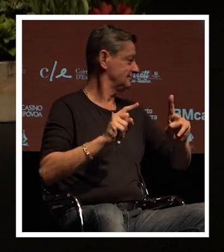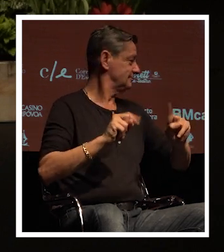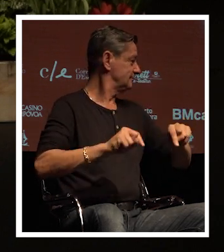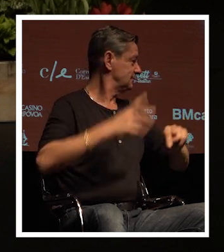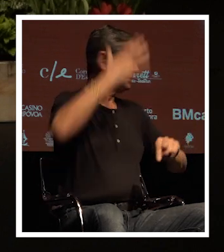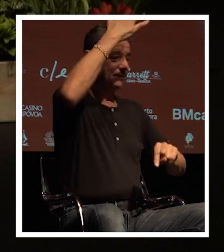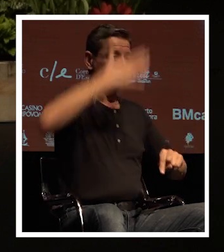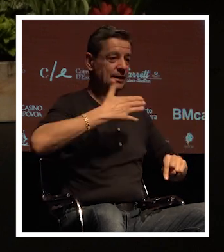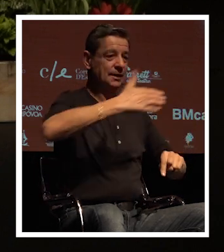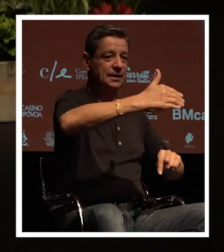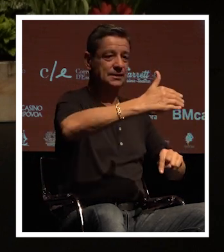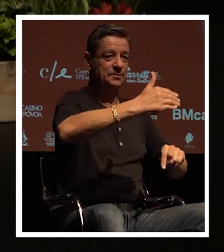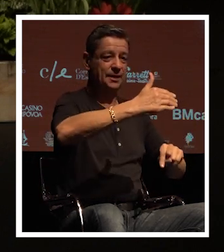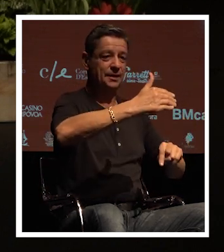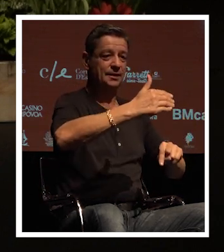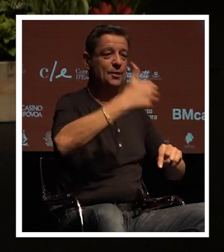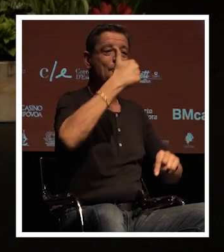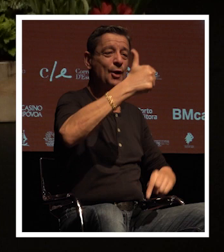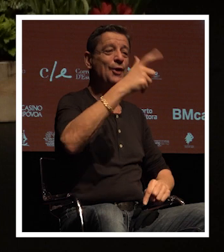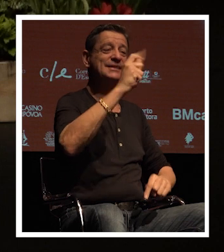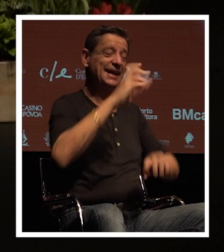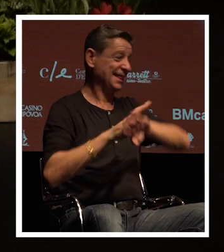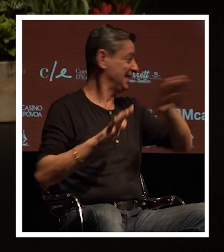semana a dermir argumentos com o bloco de